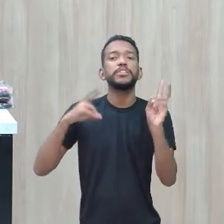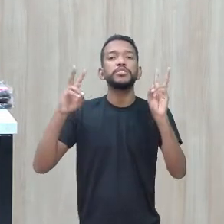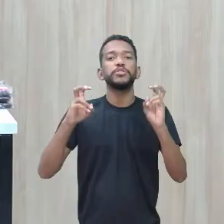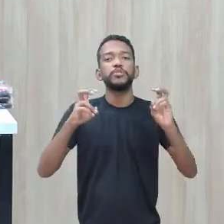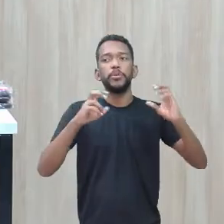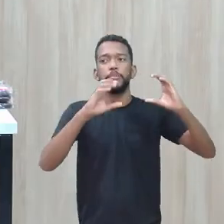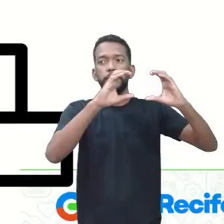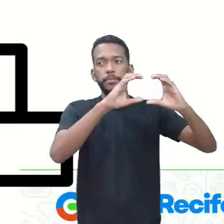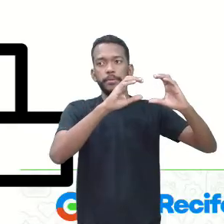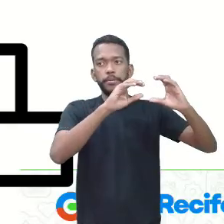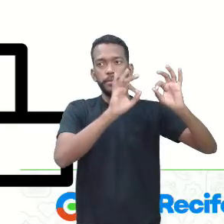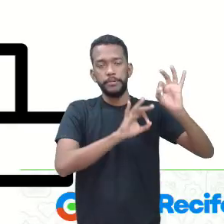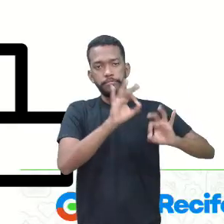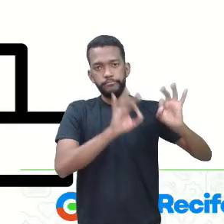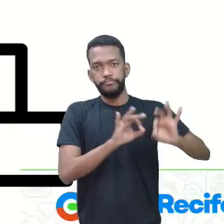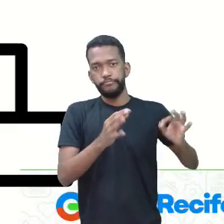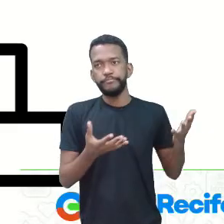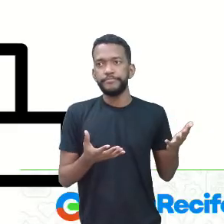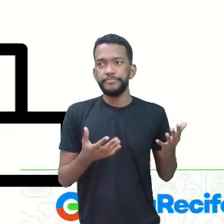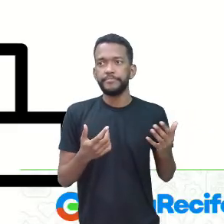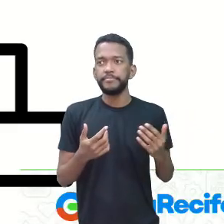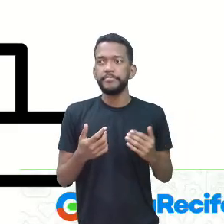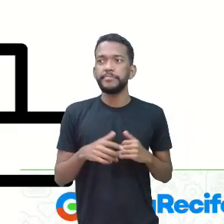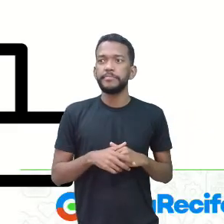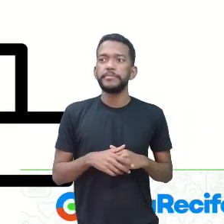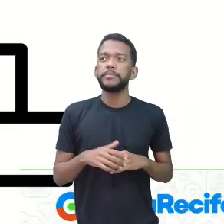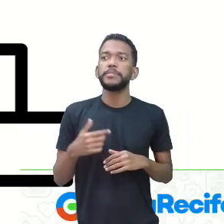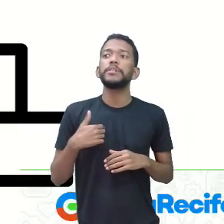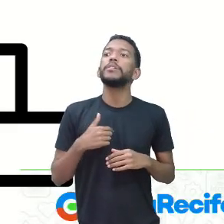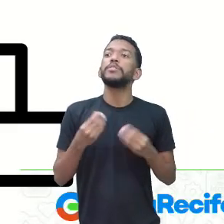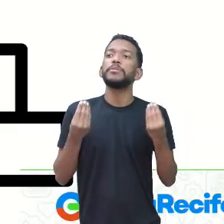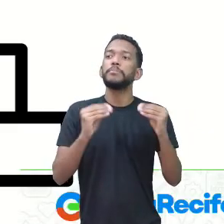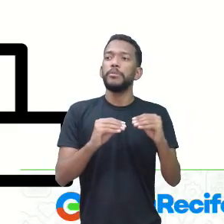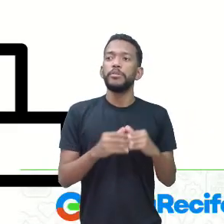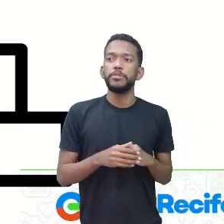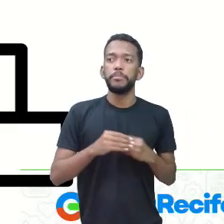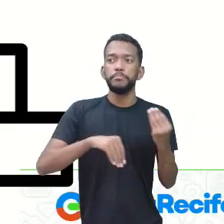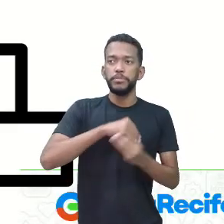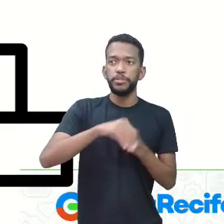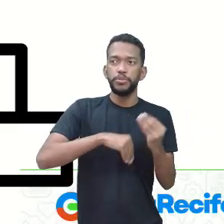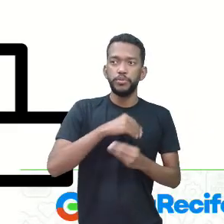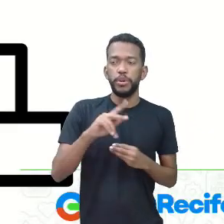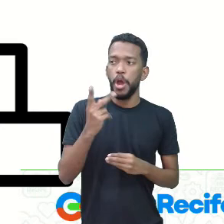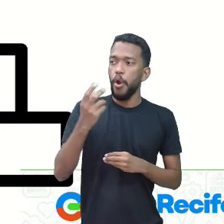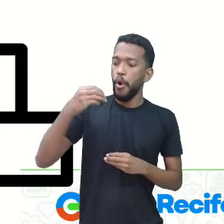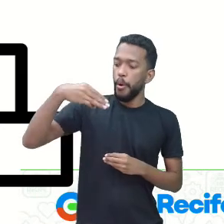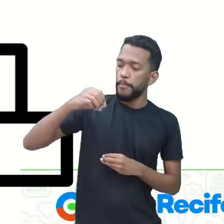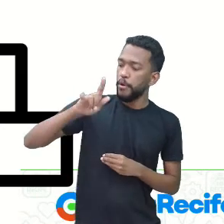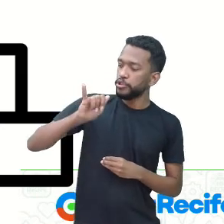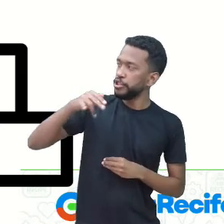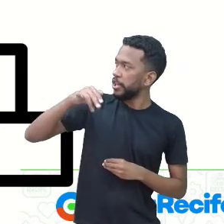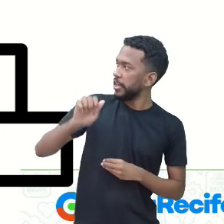construção? Eu coloco aqui para vocês que a mistura homogênea,